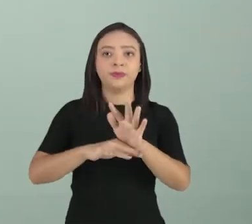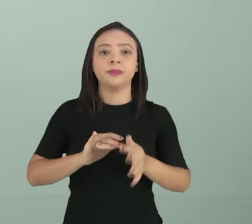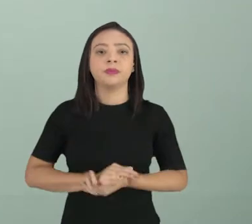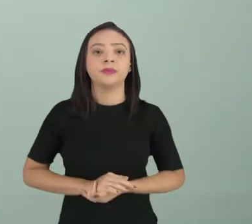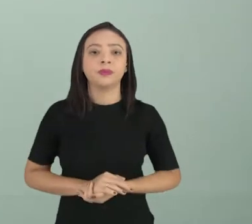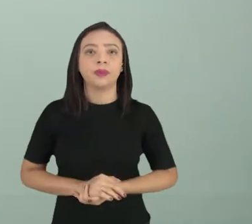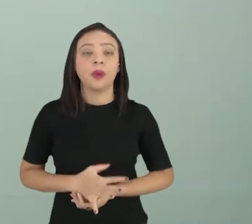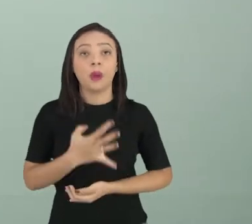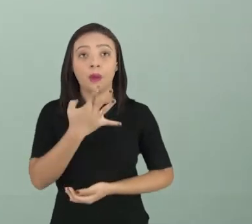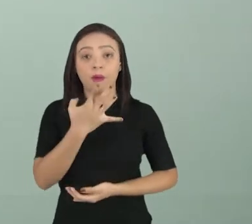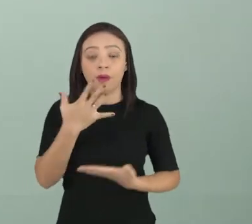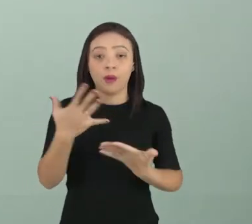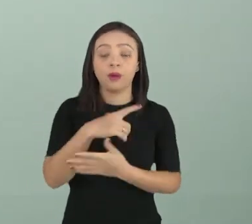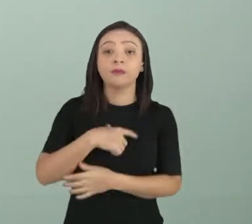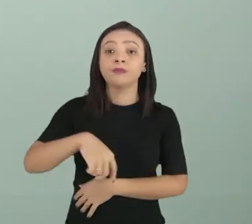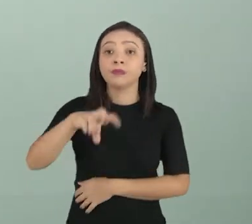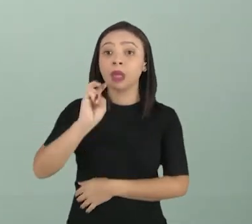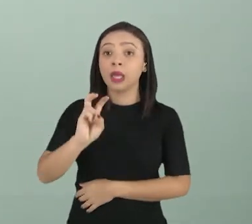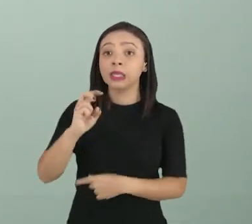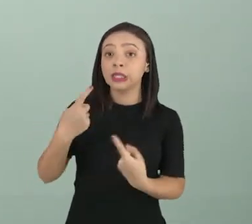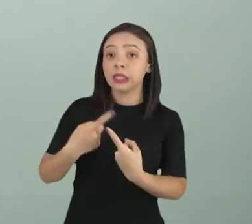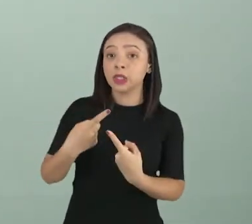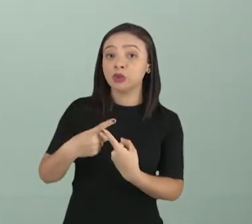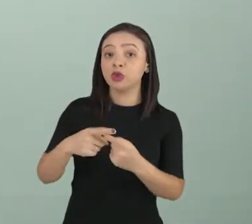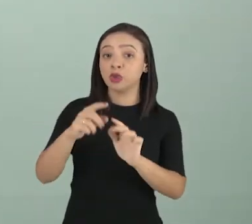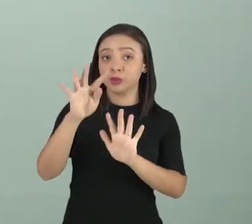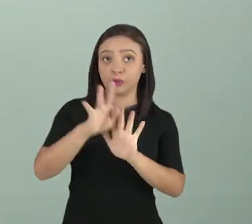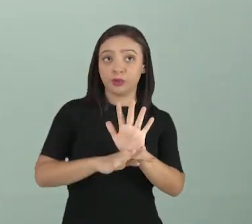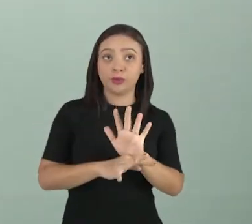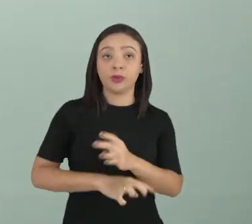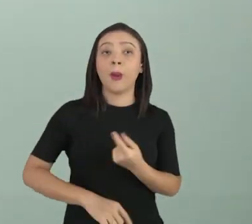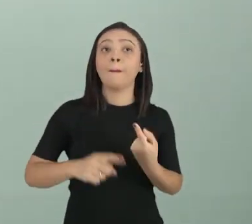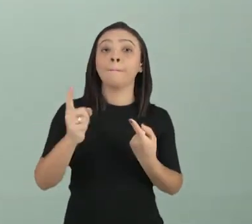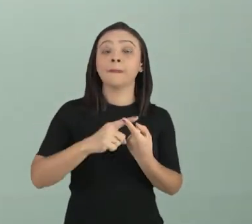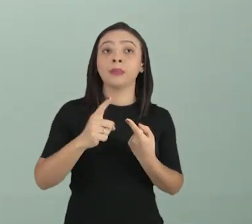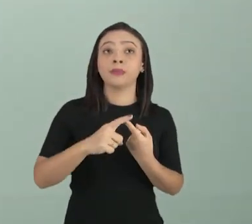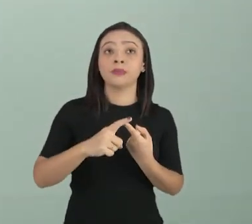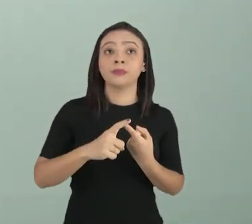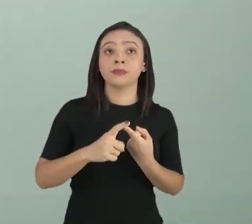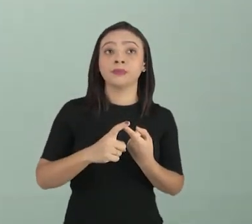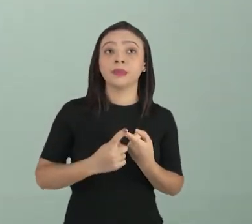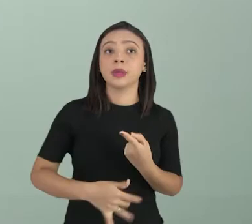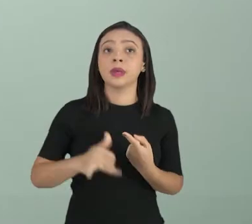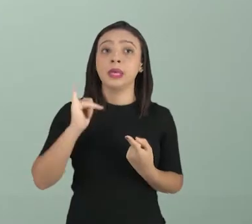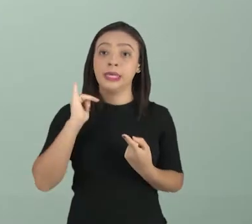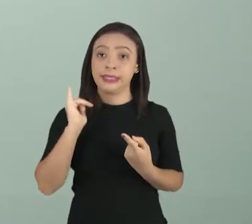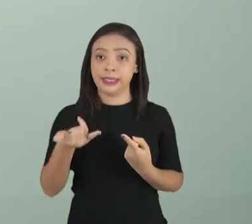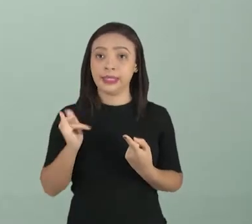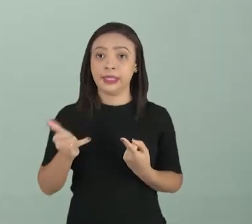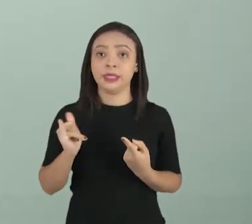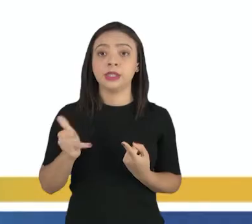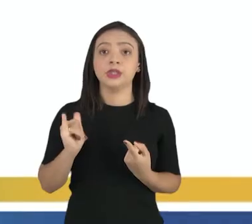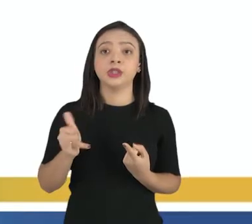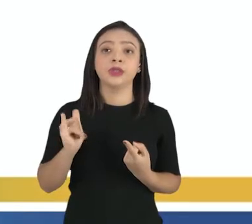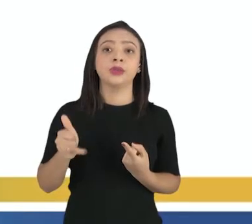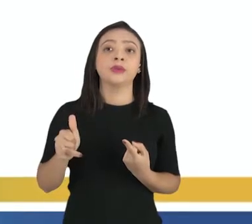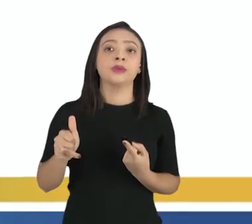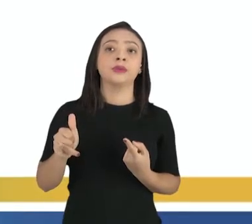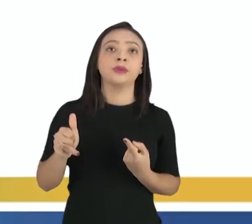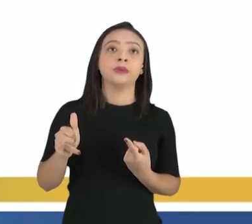vamos entender nós temos cinco tipos de texto primeiro é os tipos narrativos